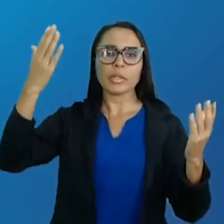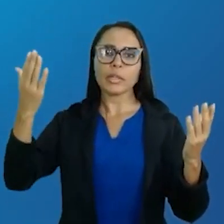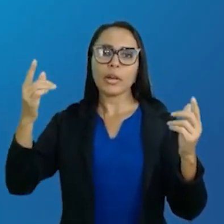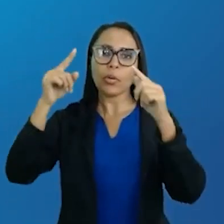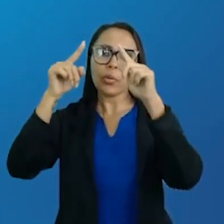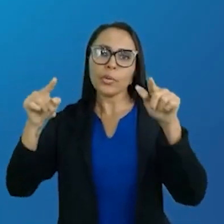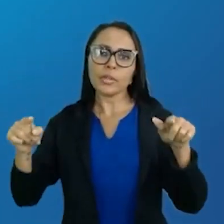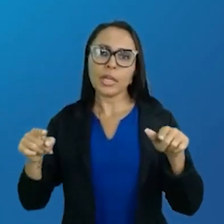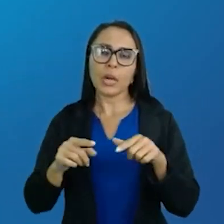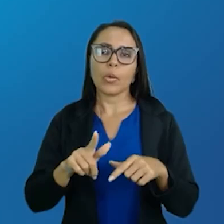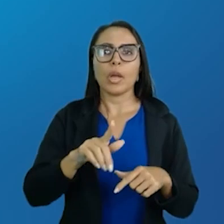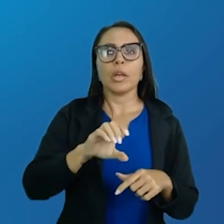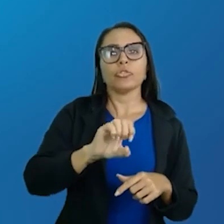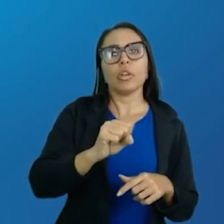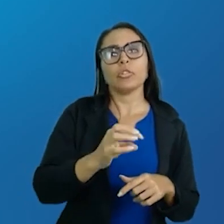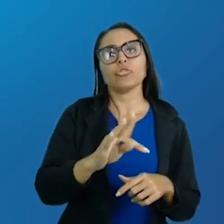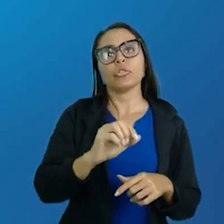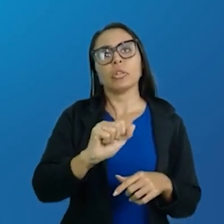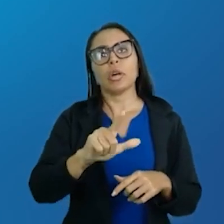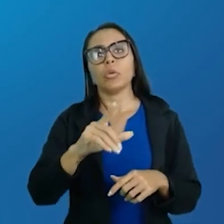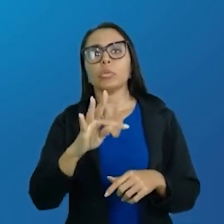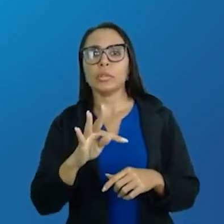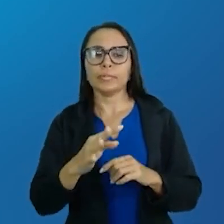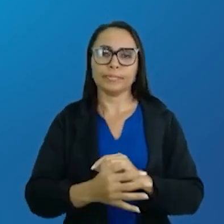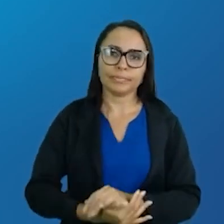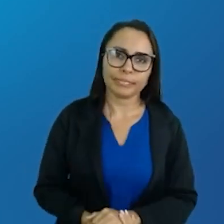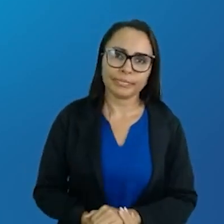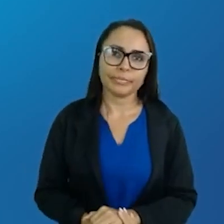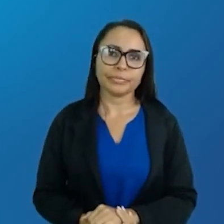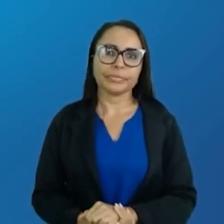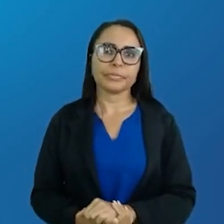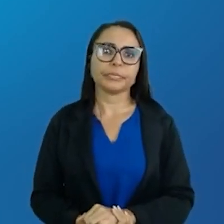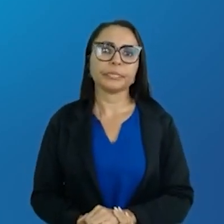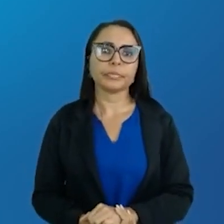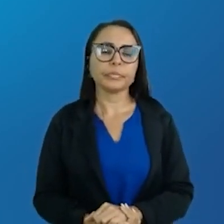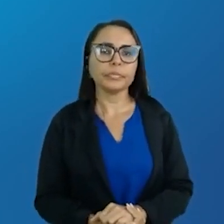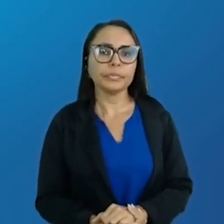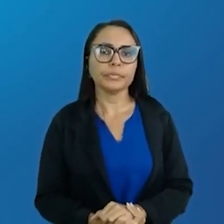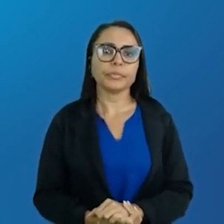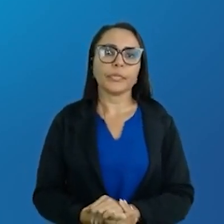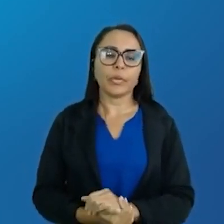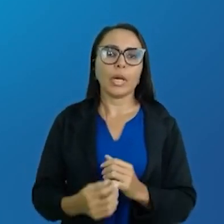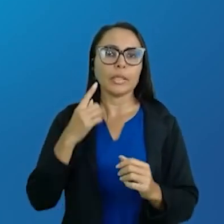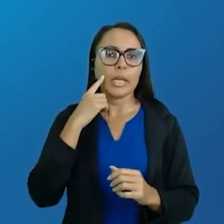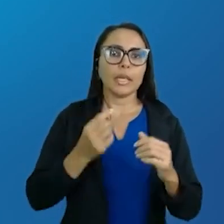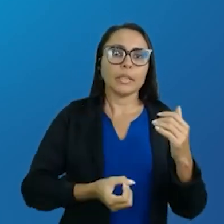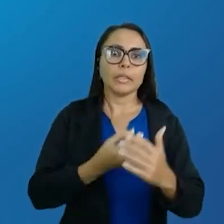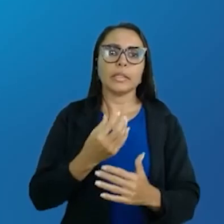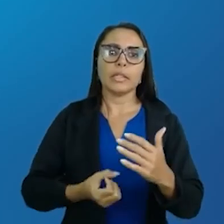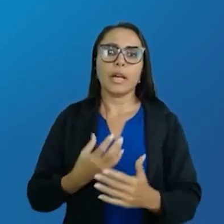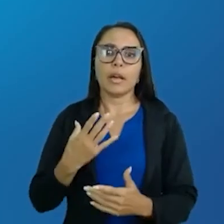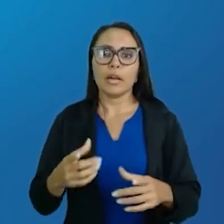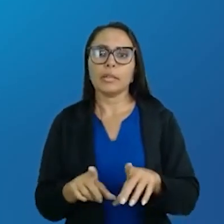é Gestalt. Então, isso você pode criar artefatos que tragam essa dinâmica, que tragam essa ideia de criar coisas, digamos, não dúbias,